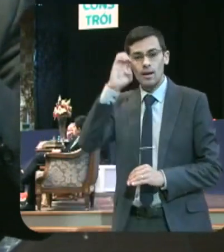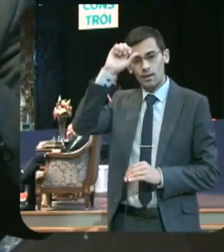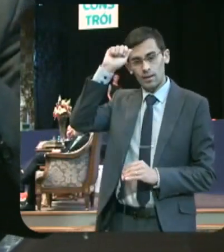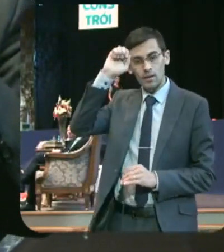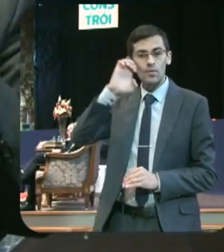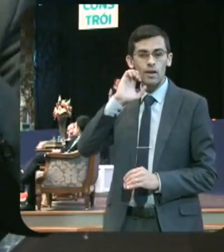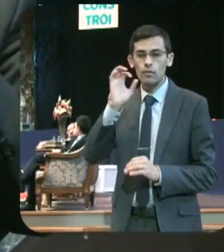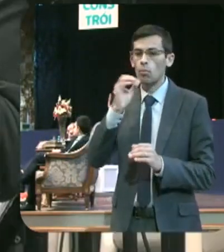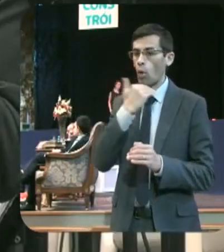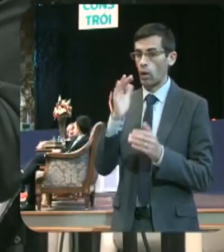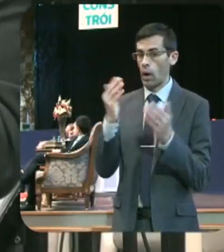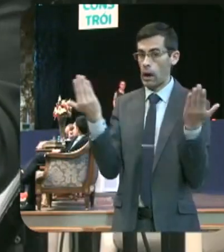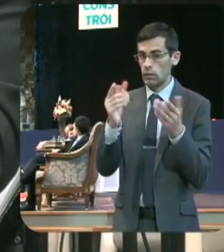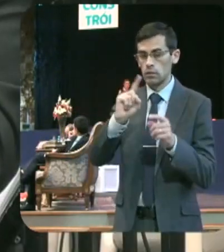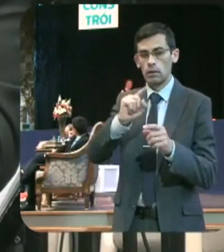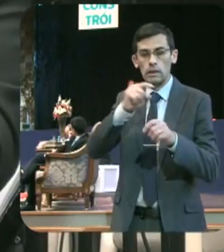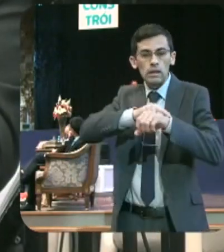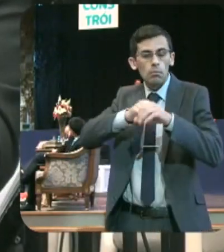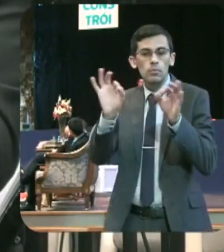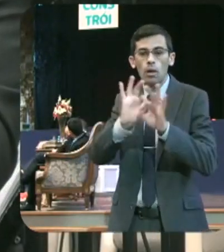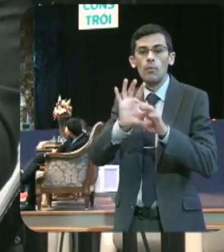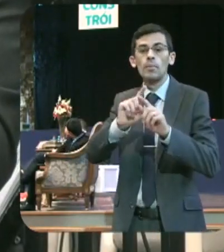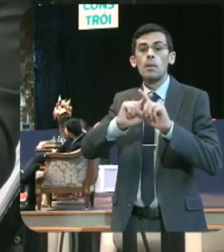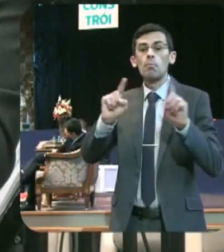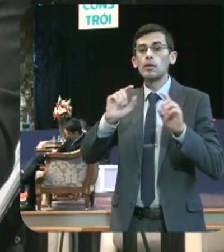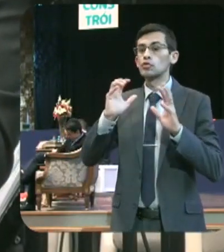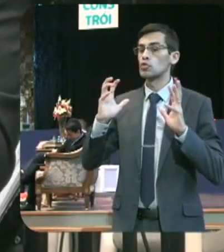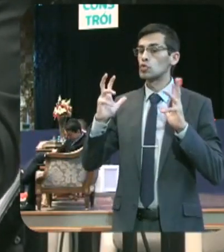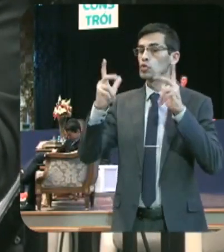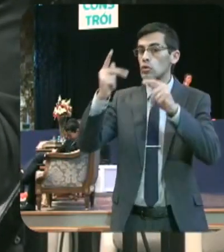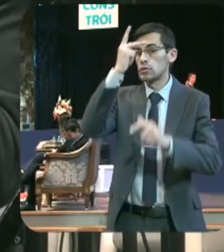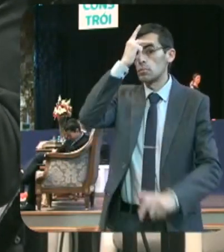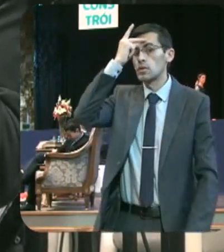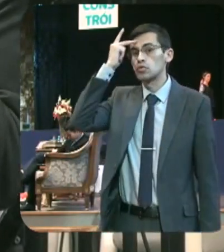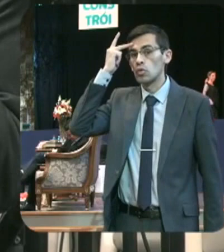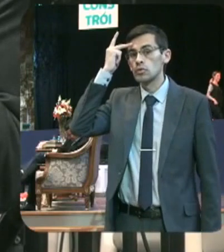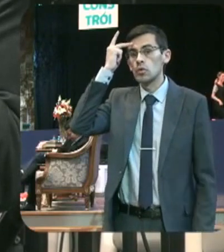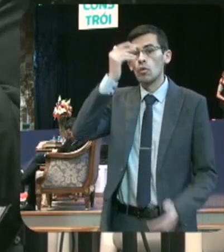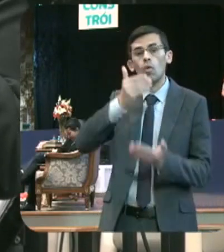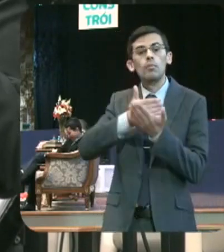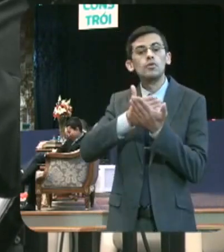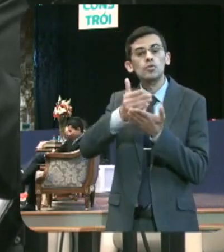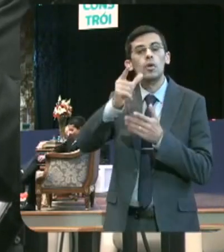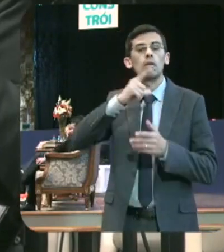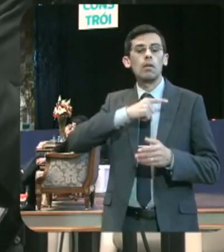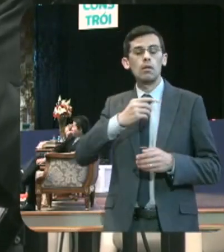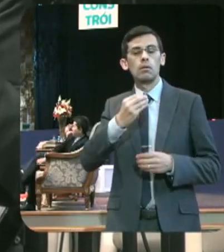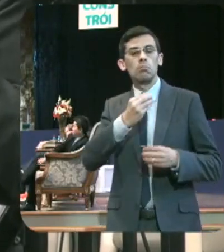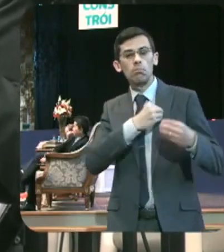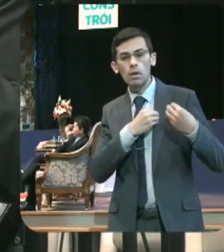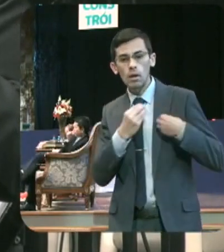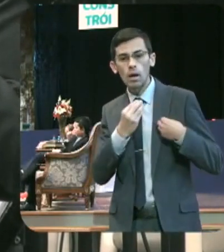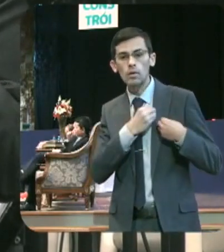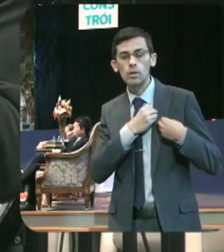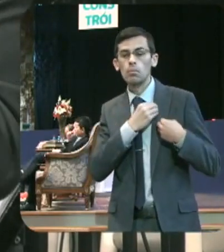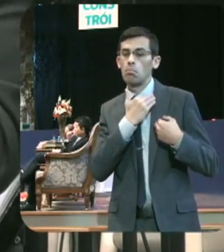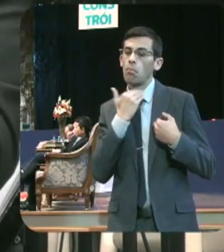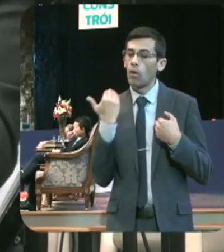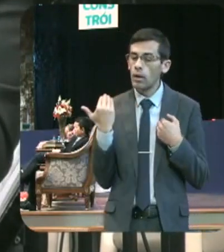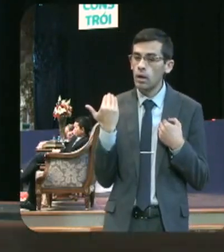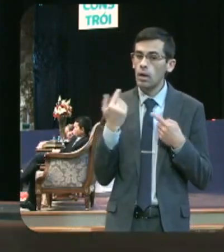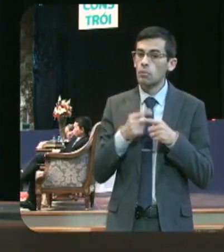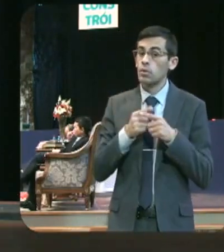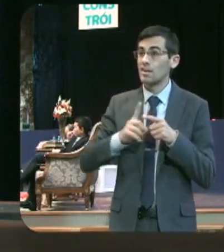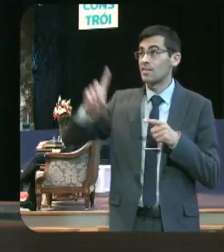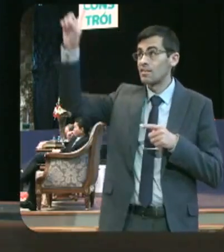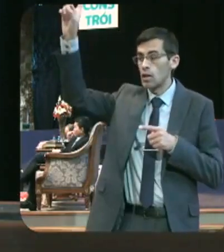imediatamente, mas a partir daquele dia todo ser humano passou a morrer, e ele não morria antes, porque Deus